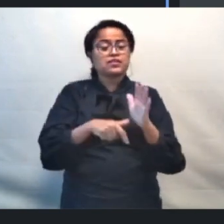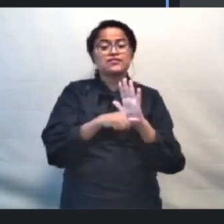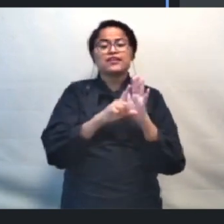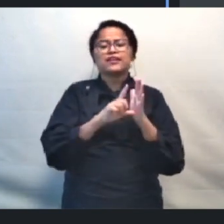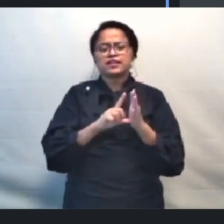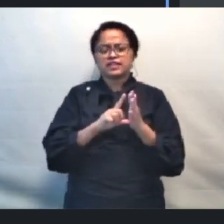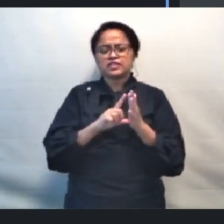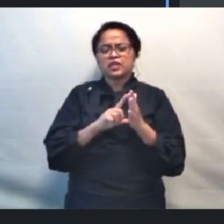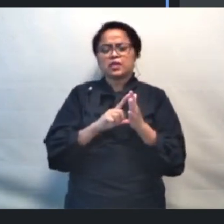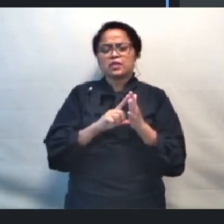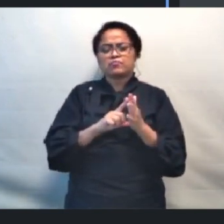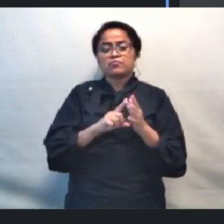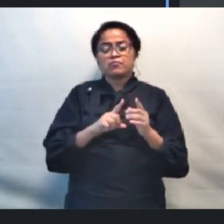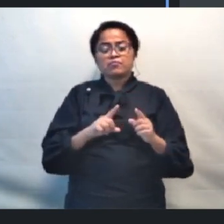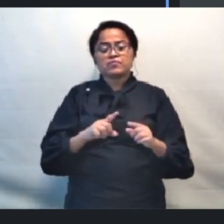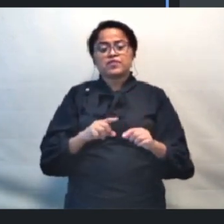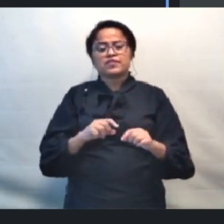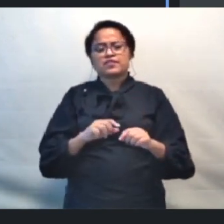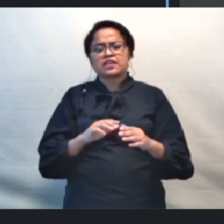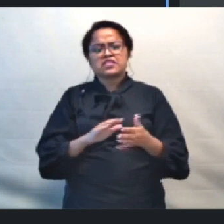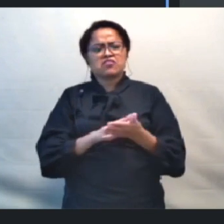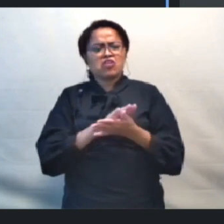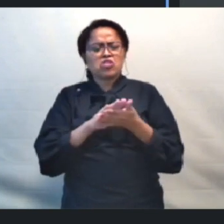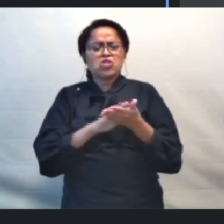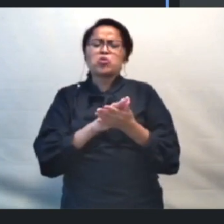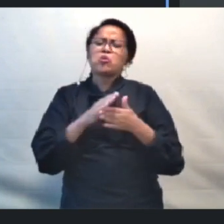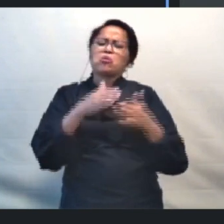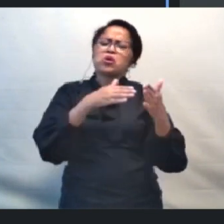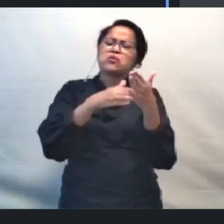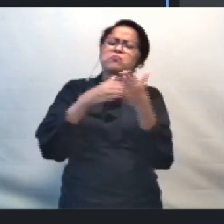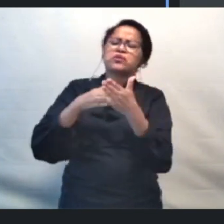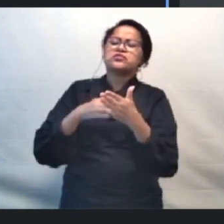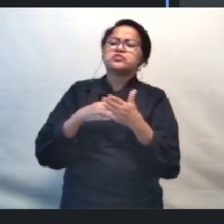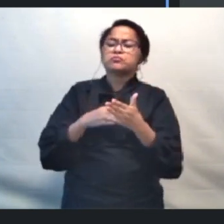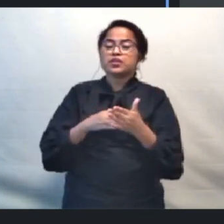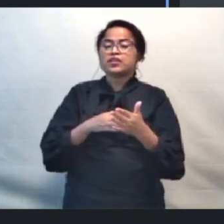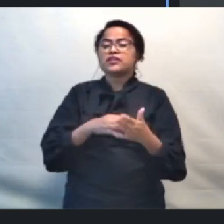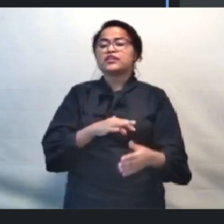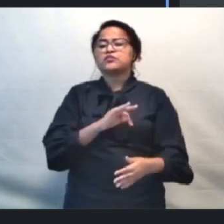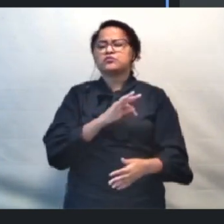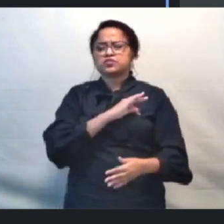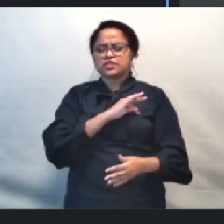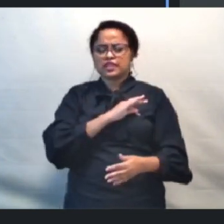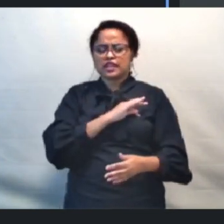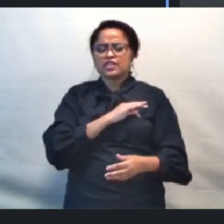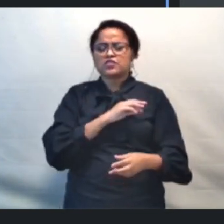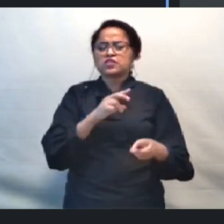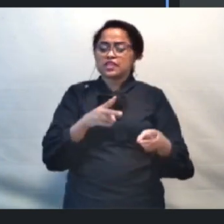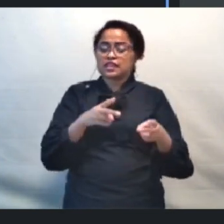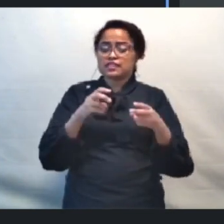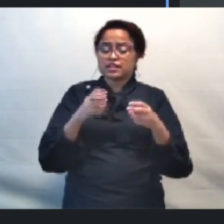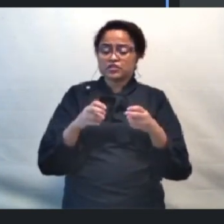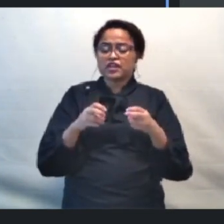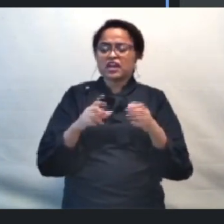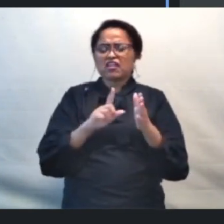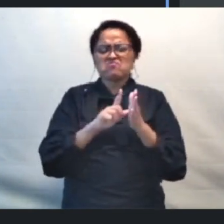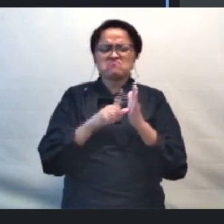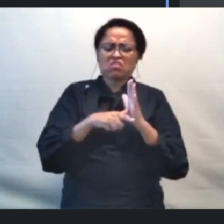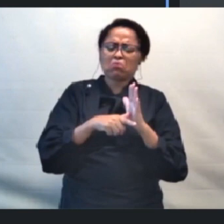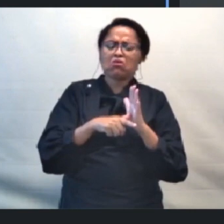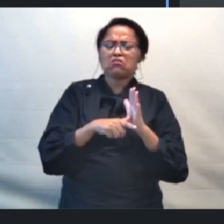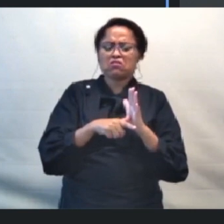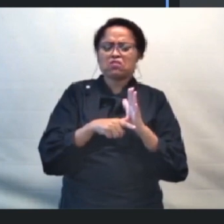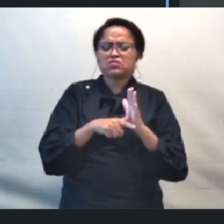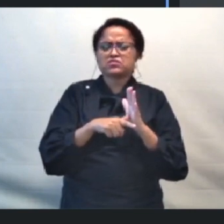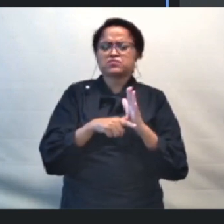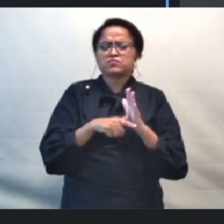tivesse impedimentos, mesmo sendo previsto que os impedimentos técnicos podem ser identificados aí depois, enfim,